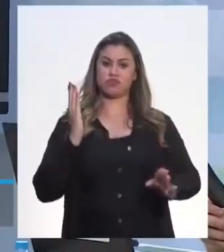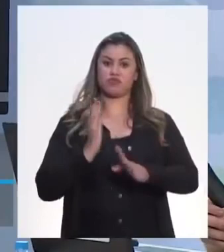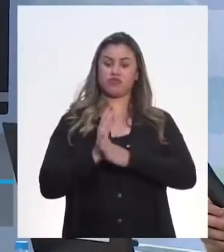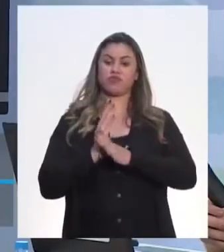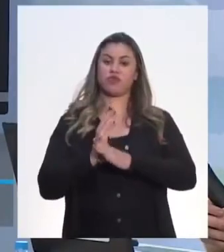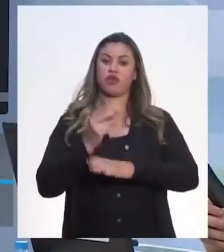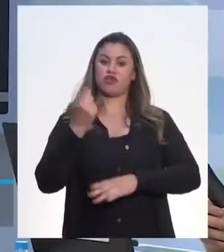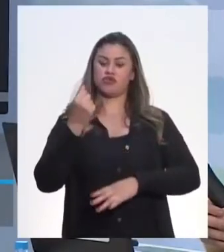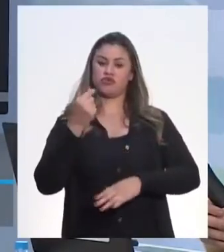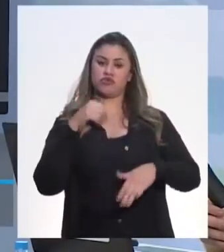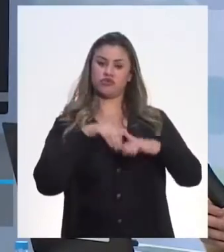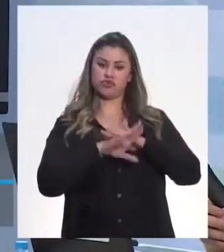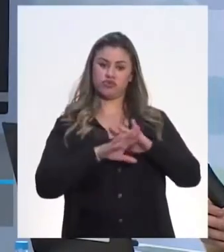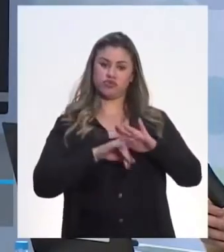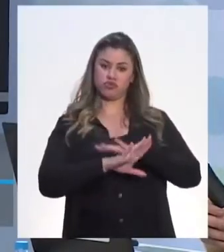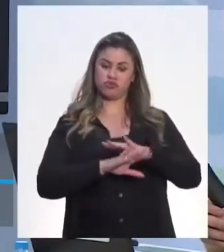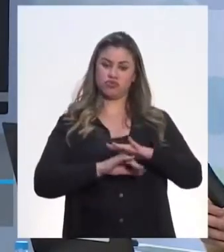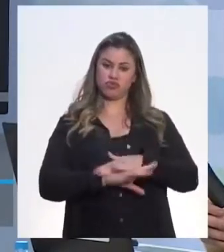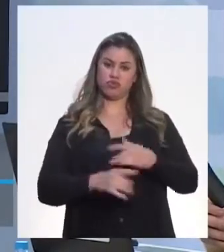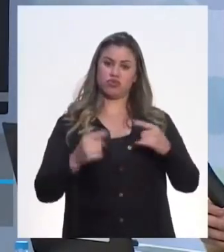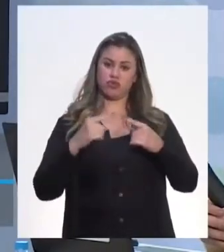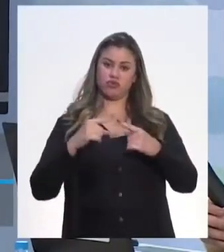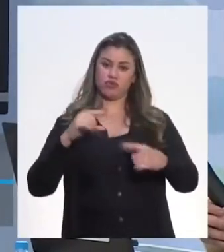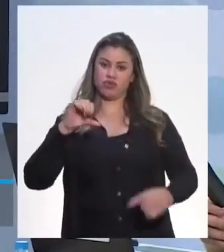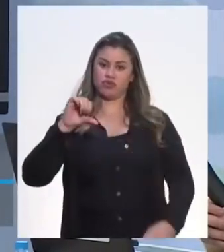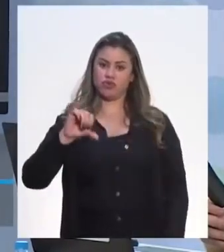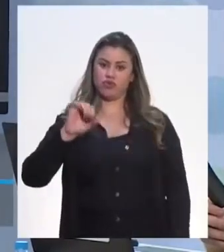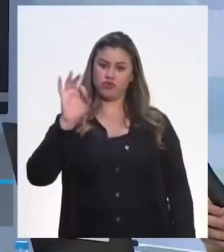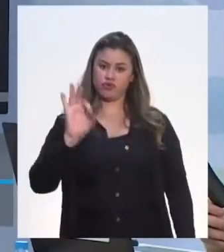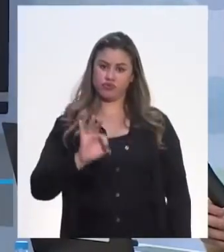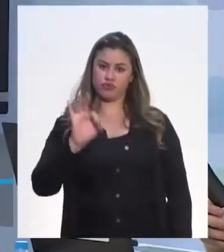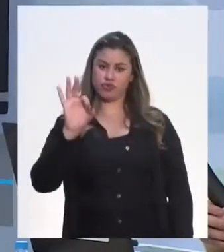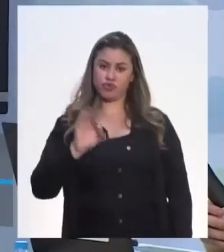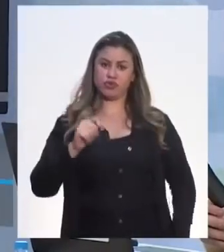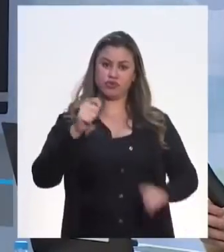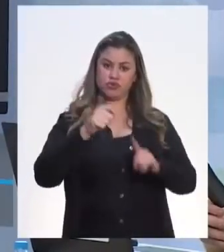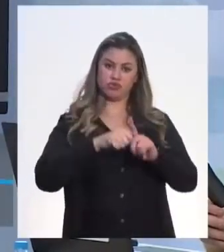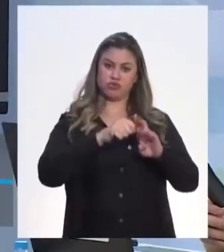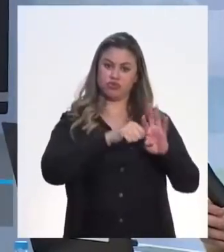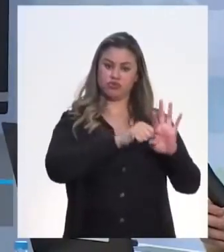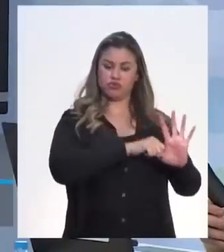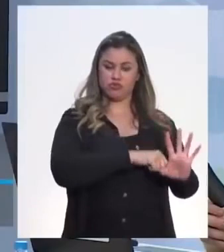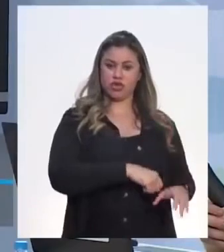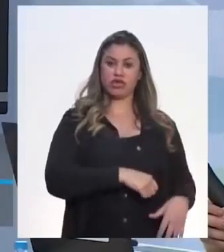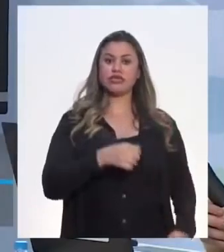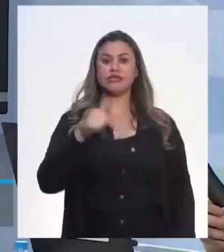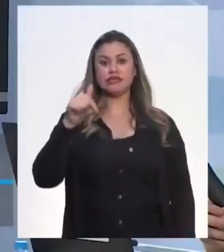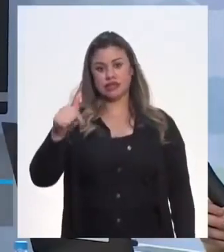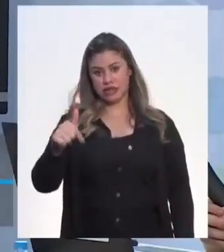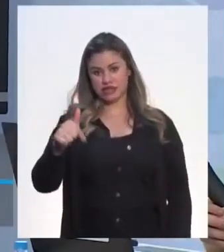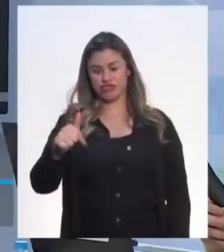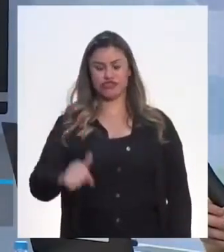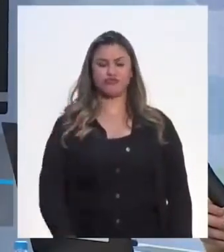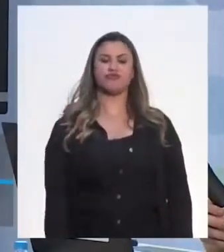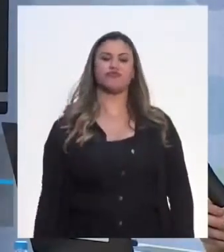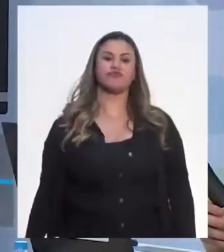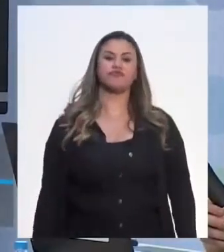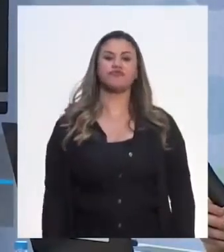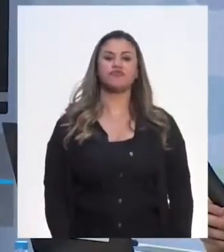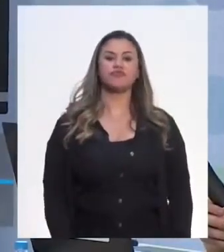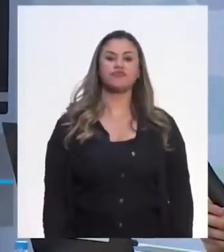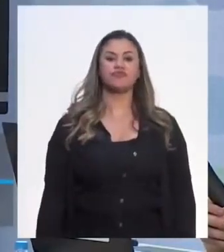ela economizou sendo nove porcento ao mês durante esses sete meses